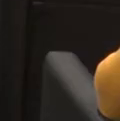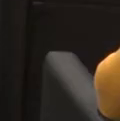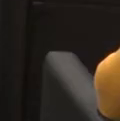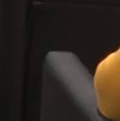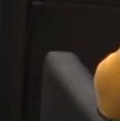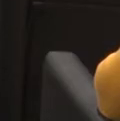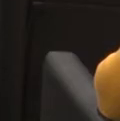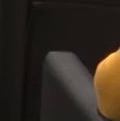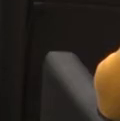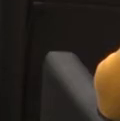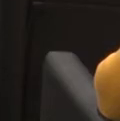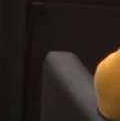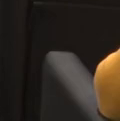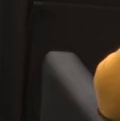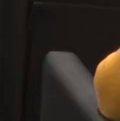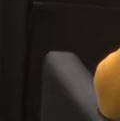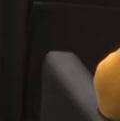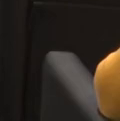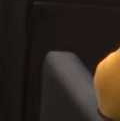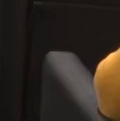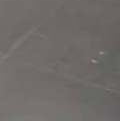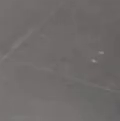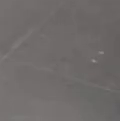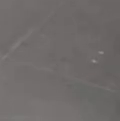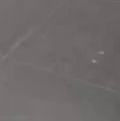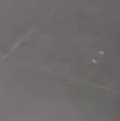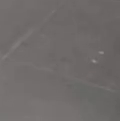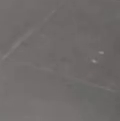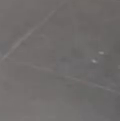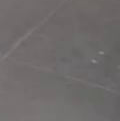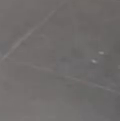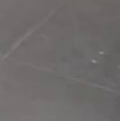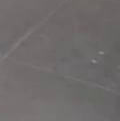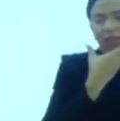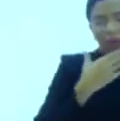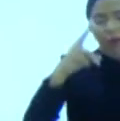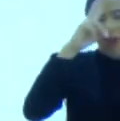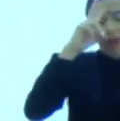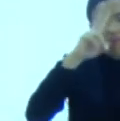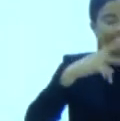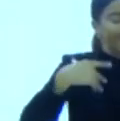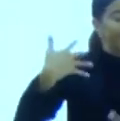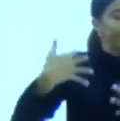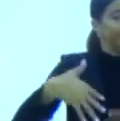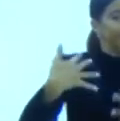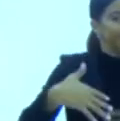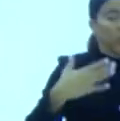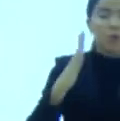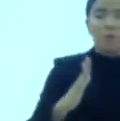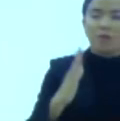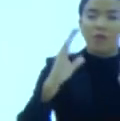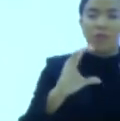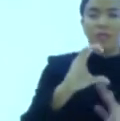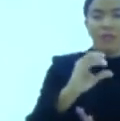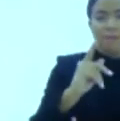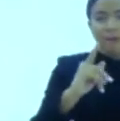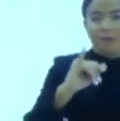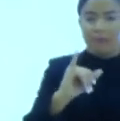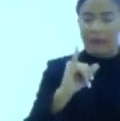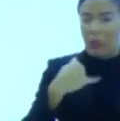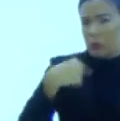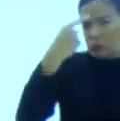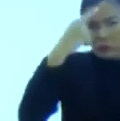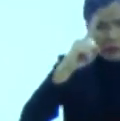O segundo episódio da série Memórias do Parlamento, a história oral de um palácio, foi exibido no Cinelerge nesta terça-feira,